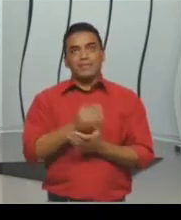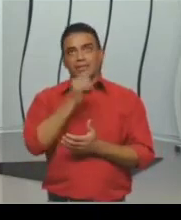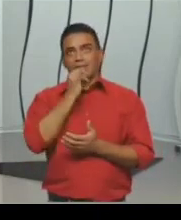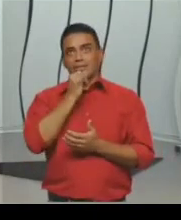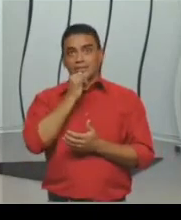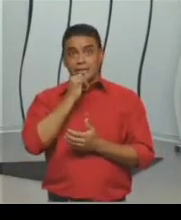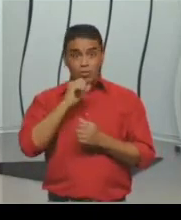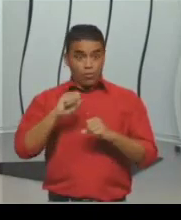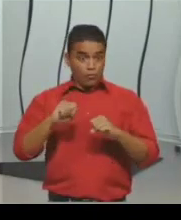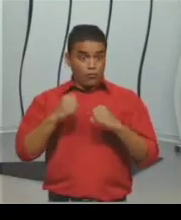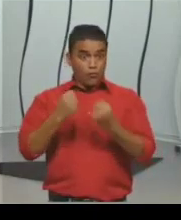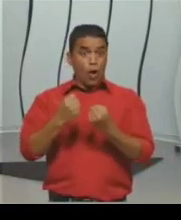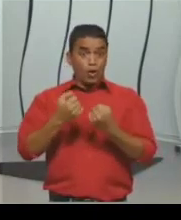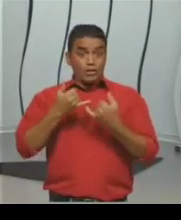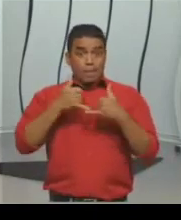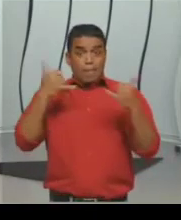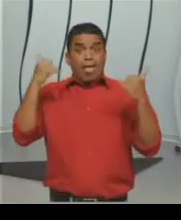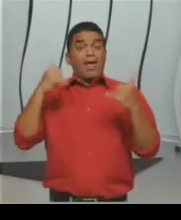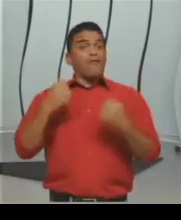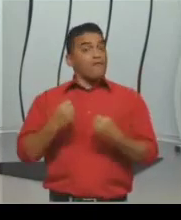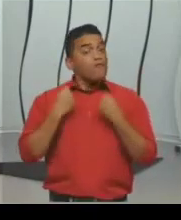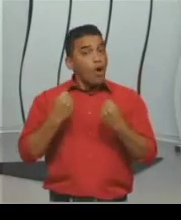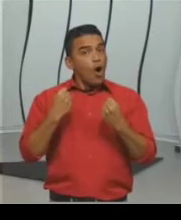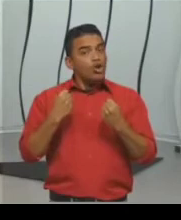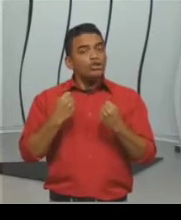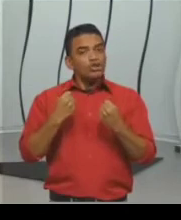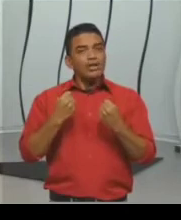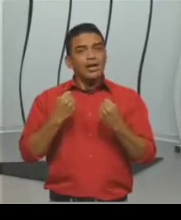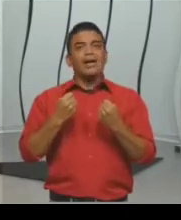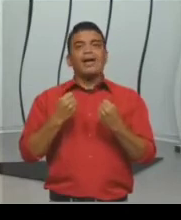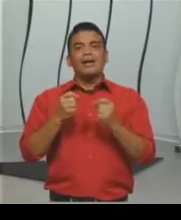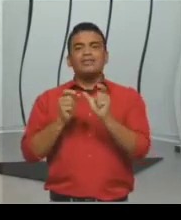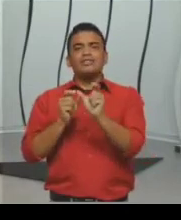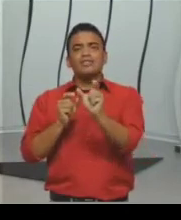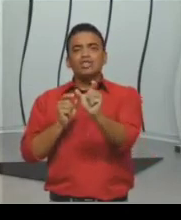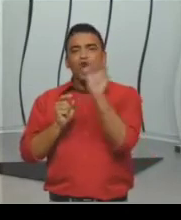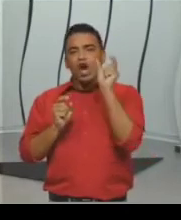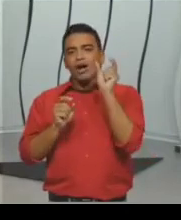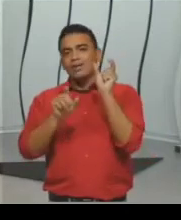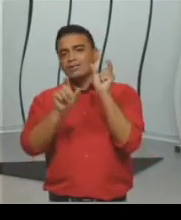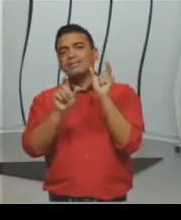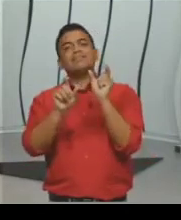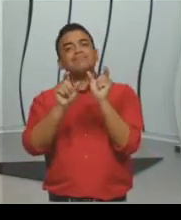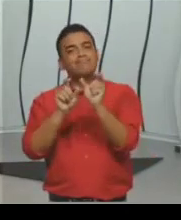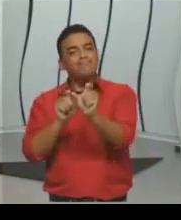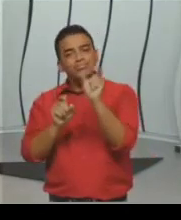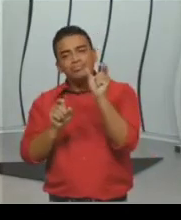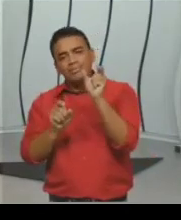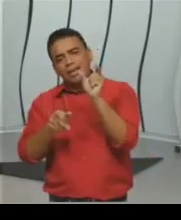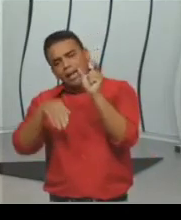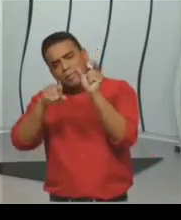elétrica excessiva, o que vai queimar vai ser esse fusível. Aí você troca o fusível. Essa é a ideia de disjuntor e